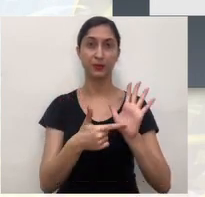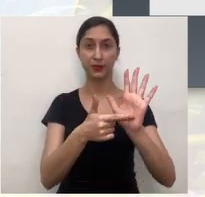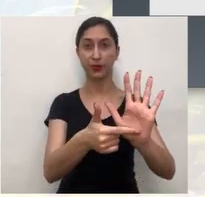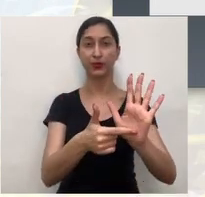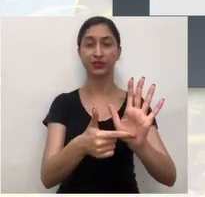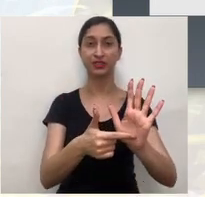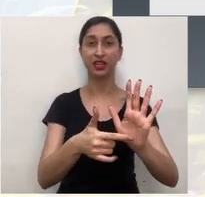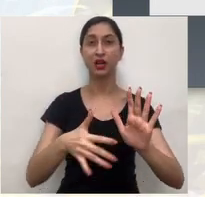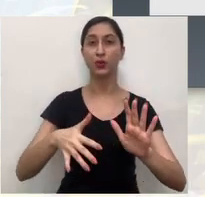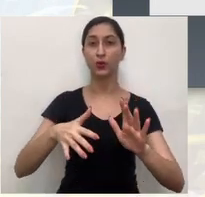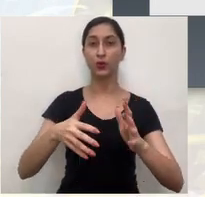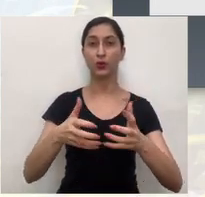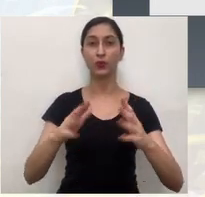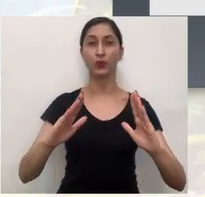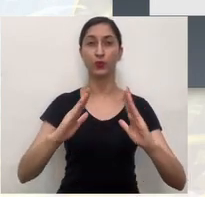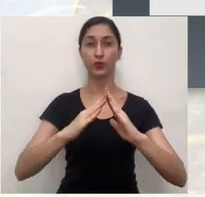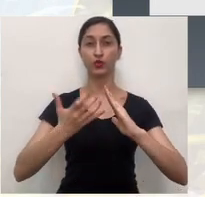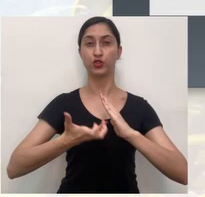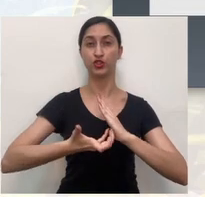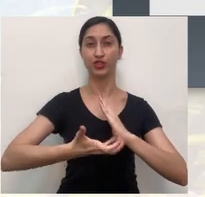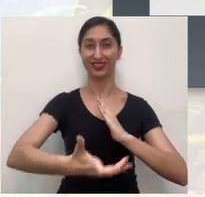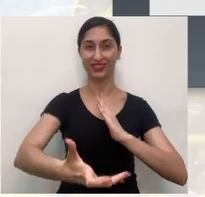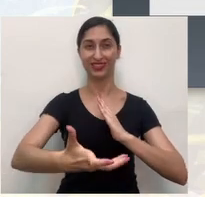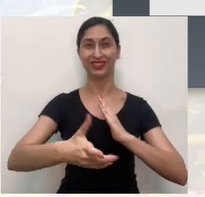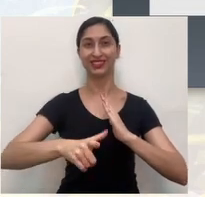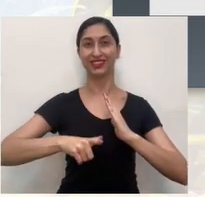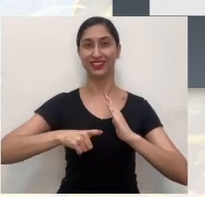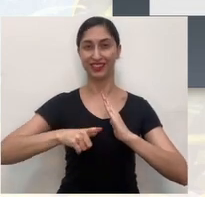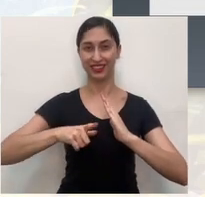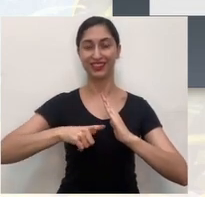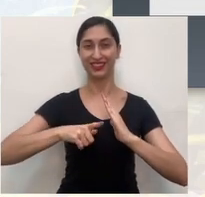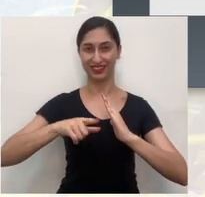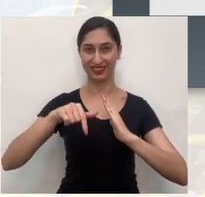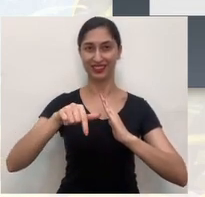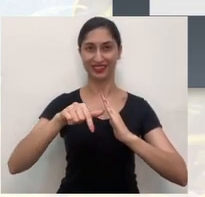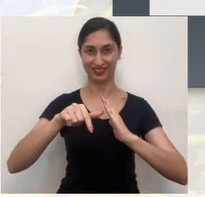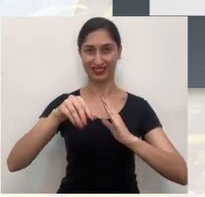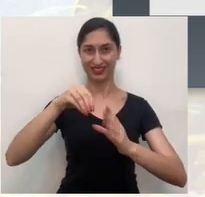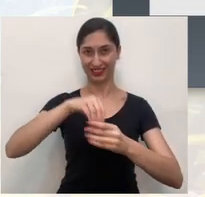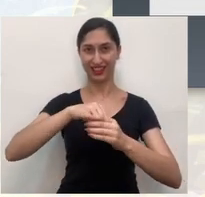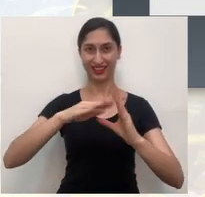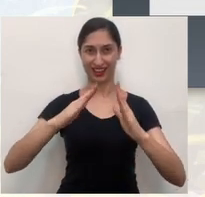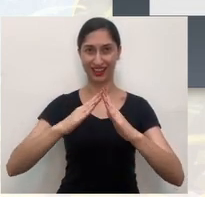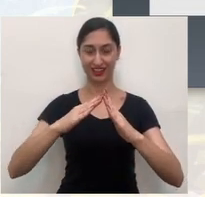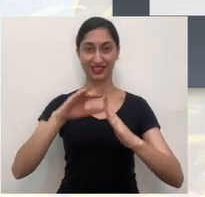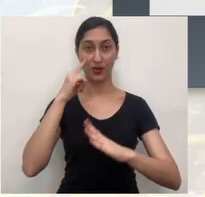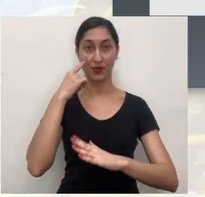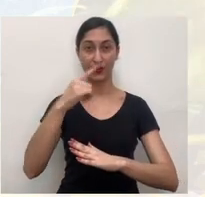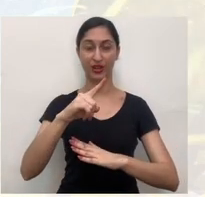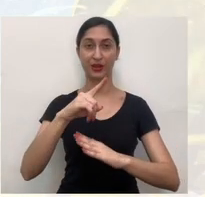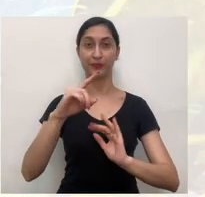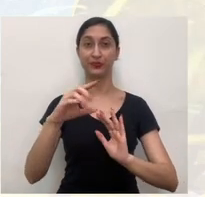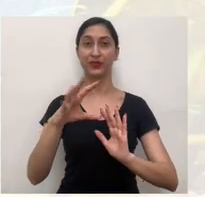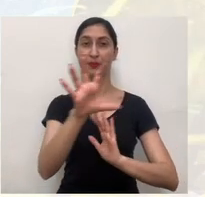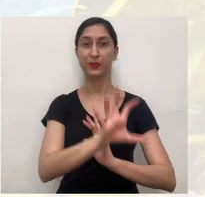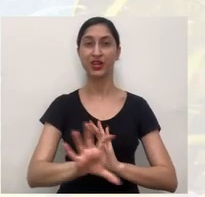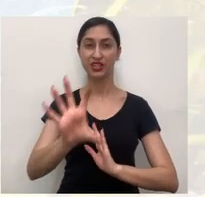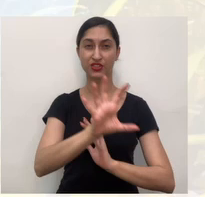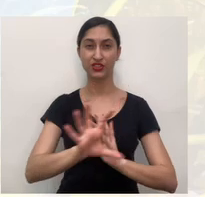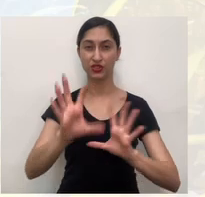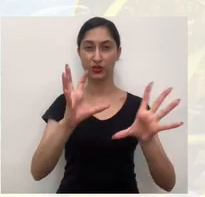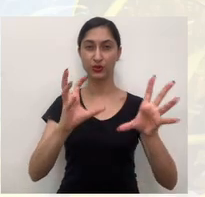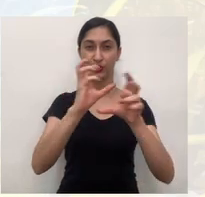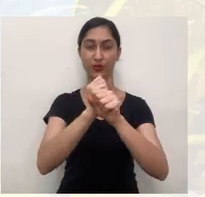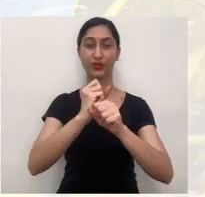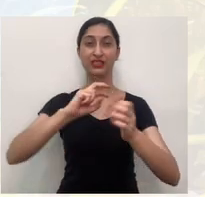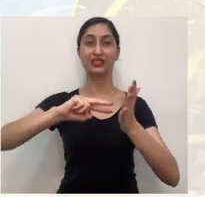na parte posterior da residência, né? Essas manchas escuras que vocês estão vendo simbolizam pedras.